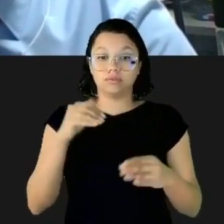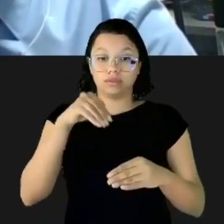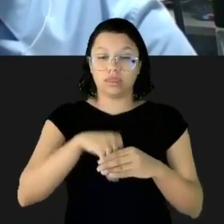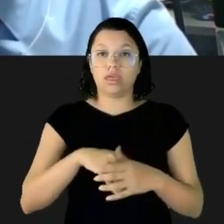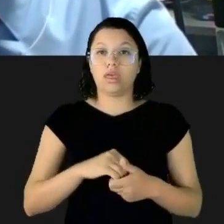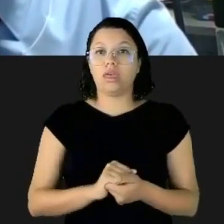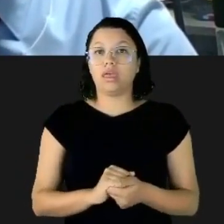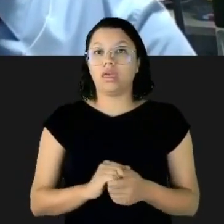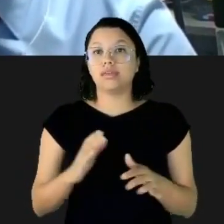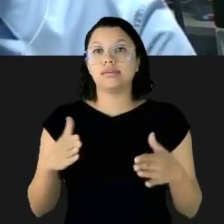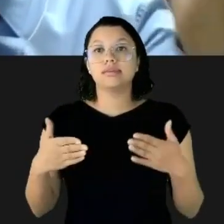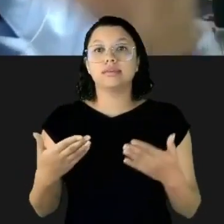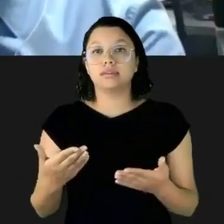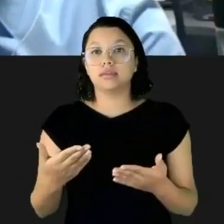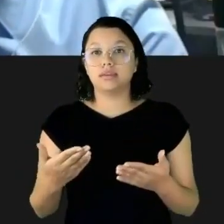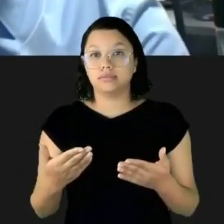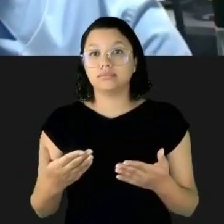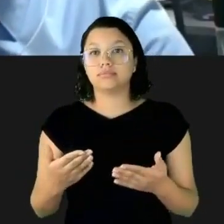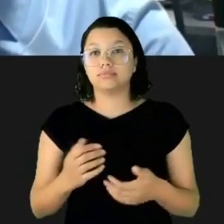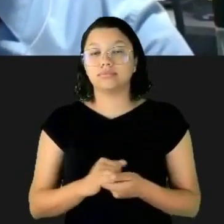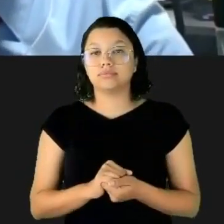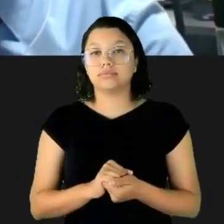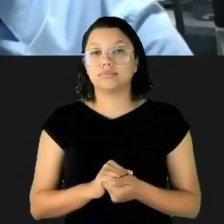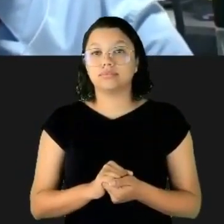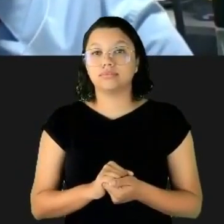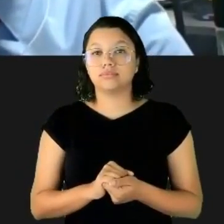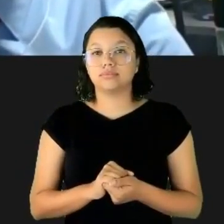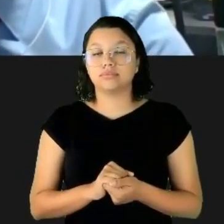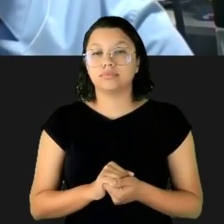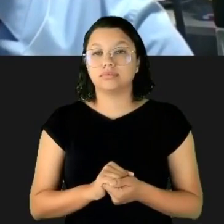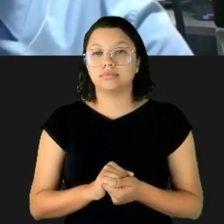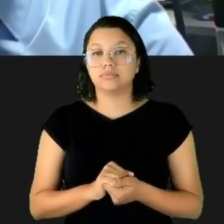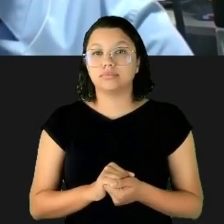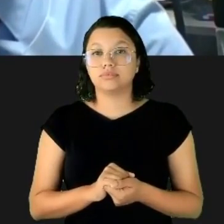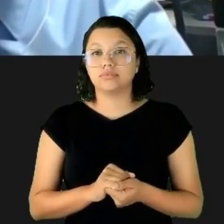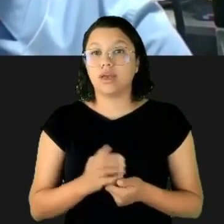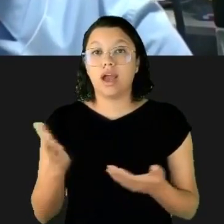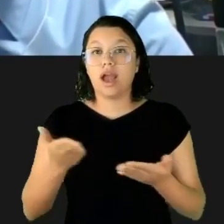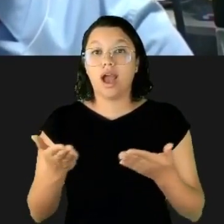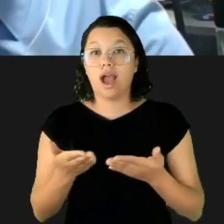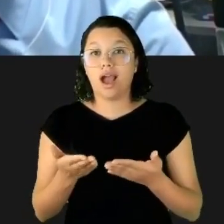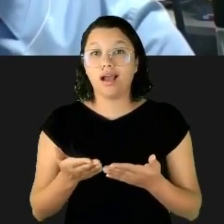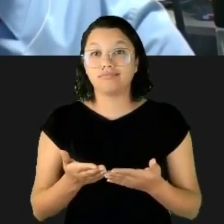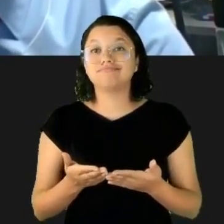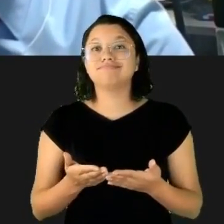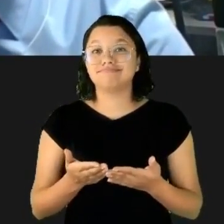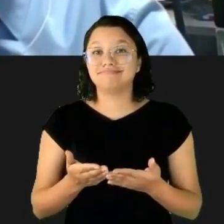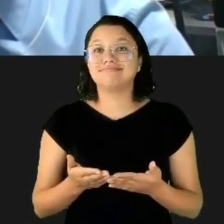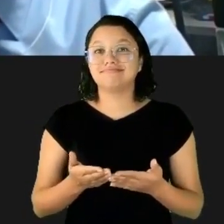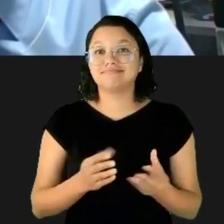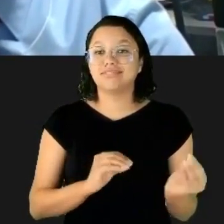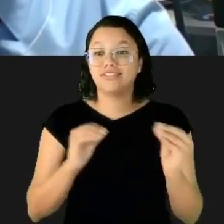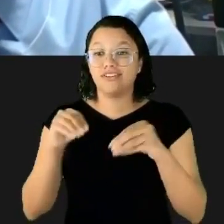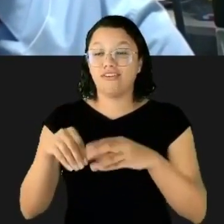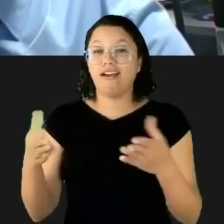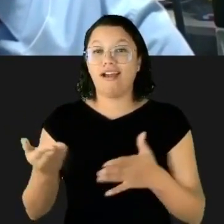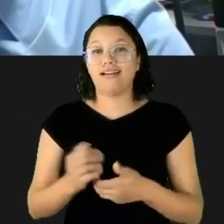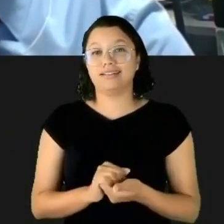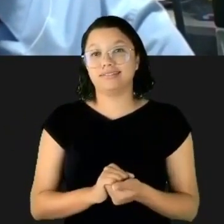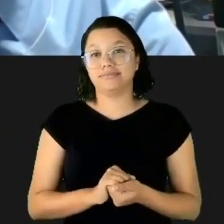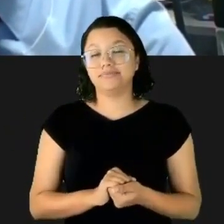dentro é um modelo dentro do modelo então você acabou de jogar o modelo aqui